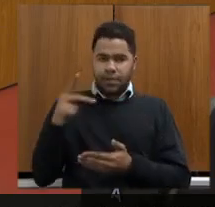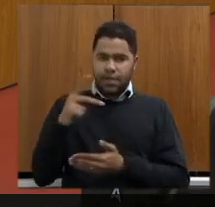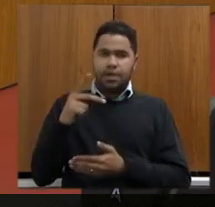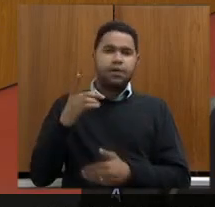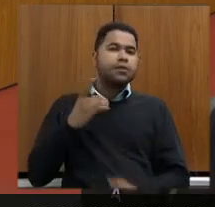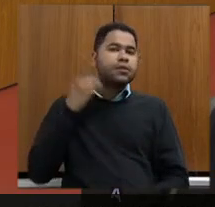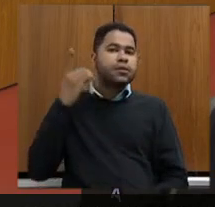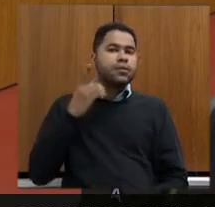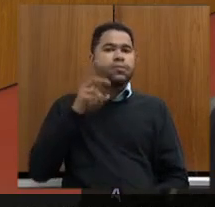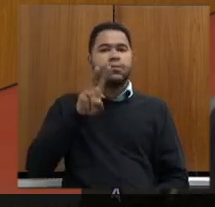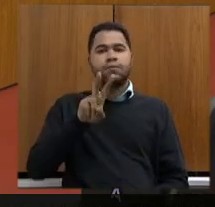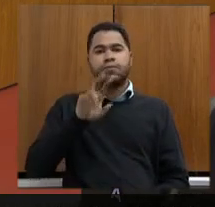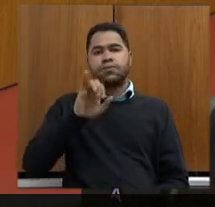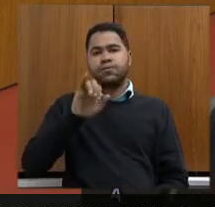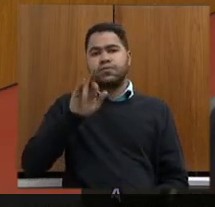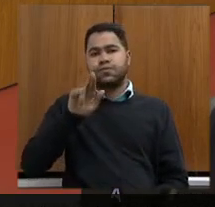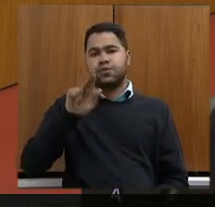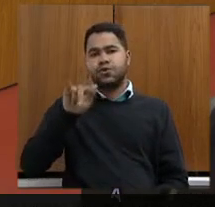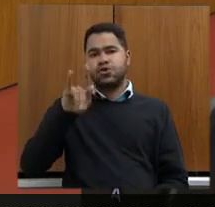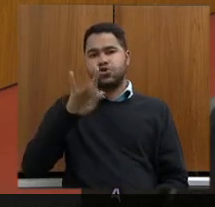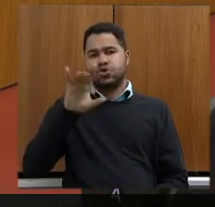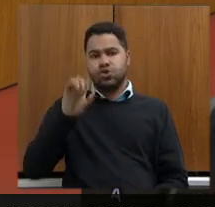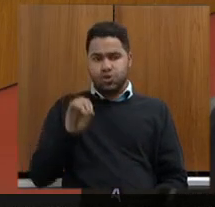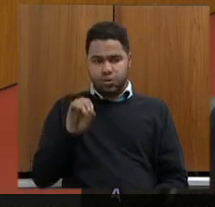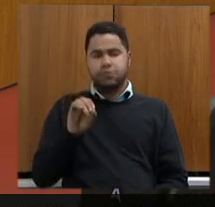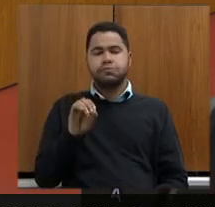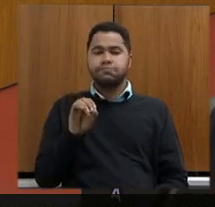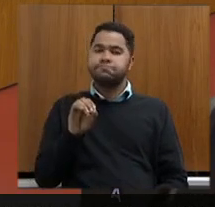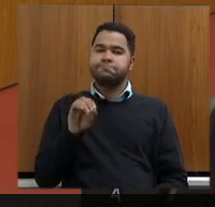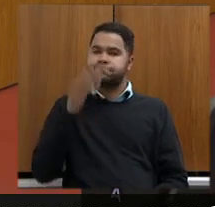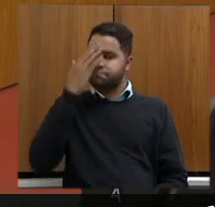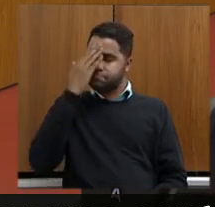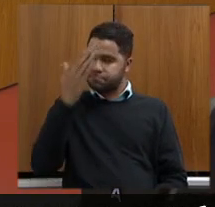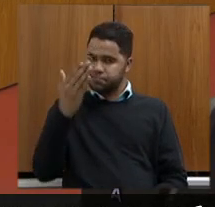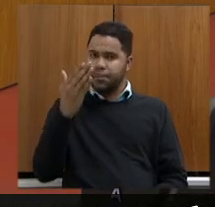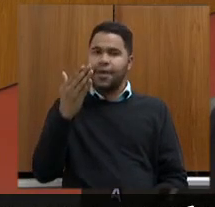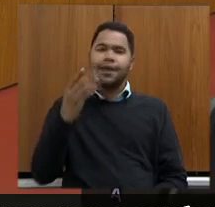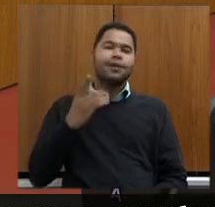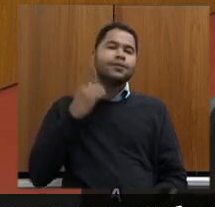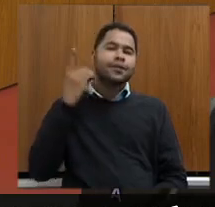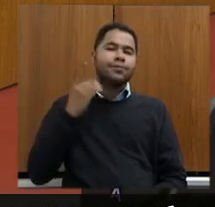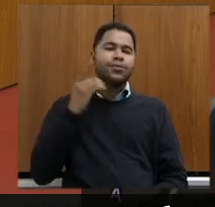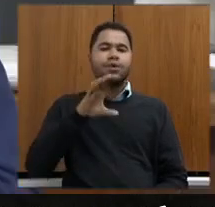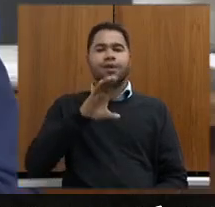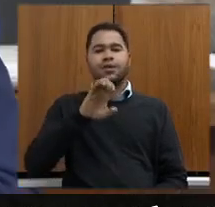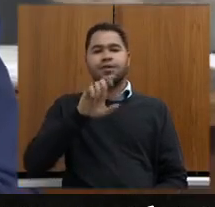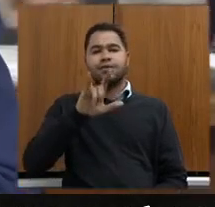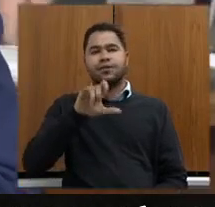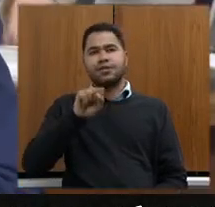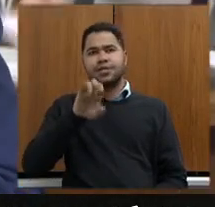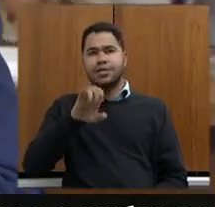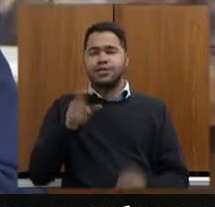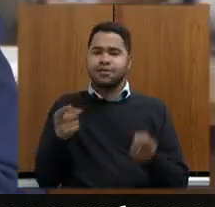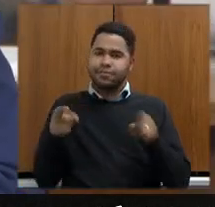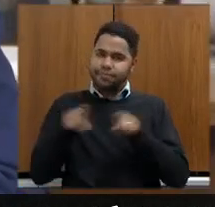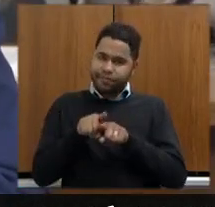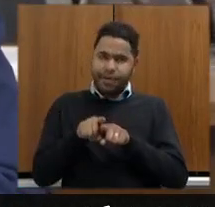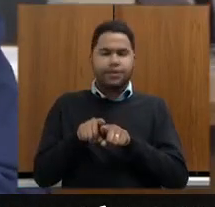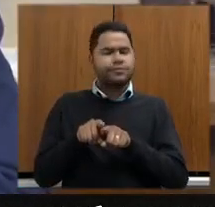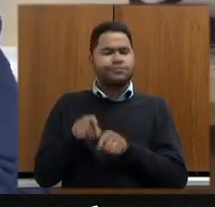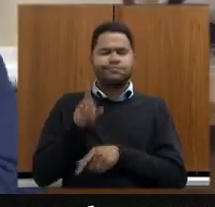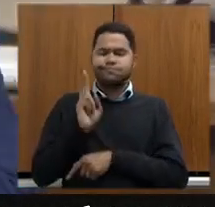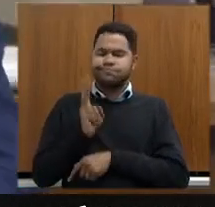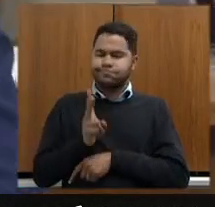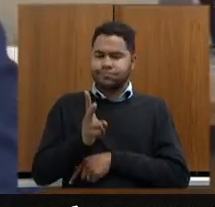Vigílio agradecer aqui as palavras deputada celise laviola Nossa parceira de primeira